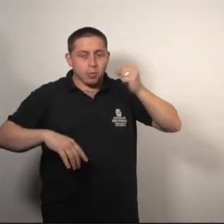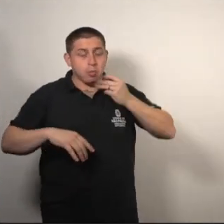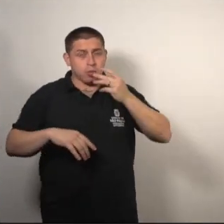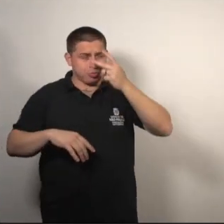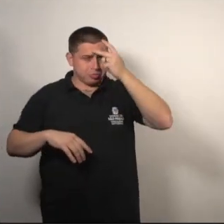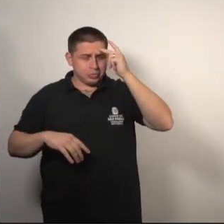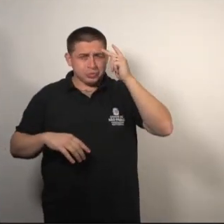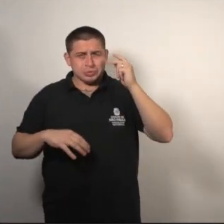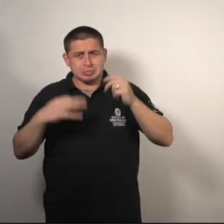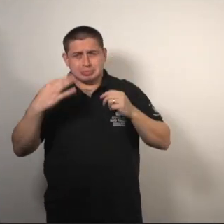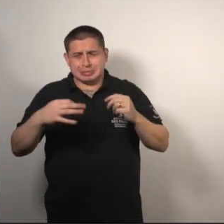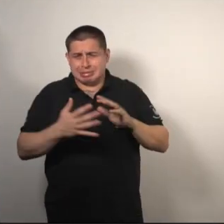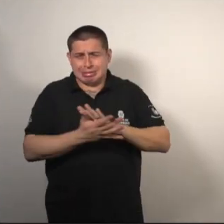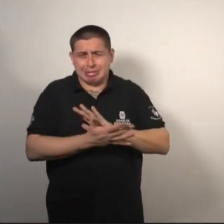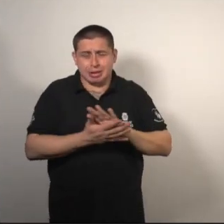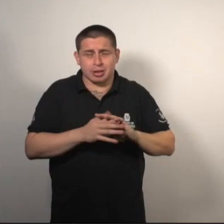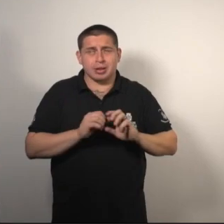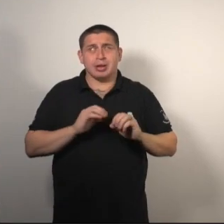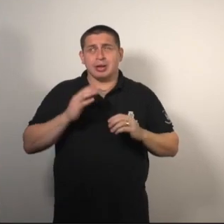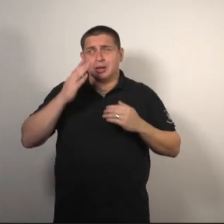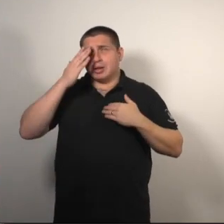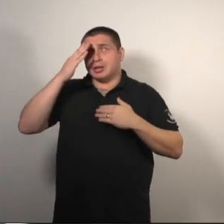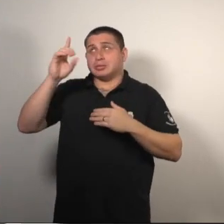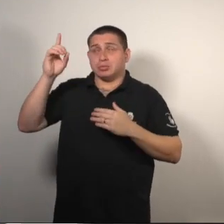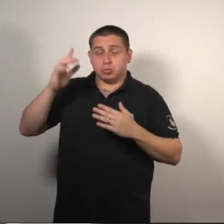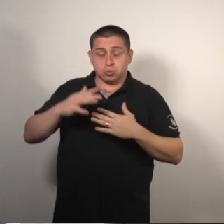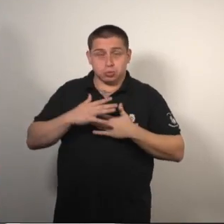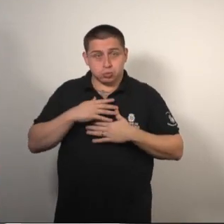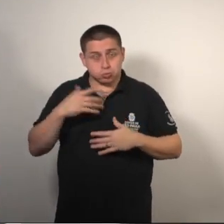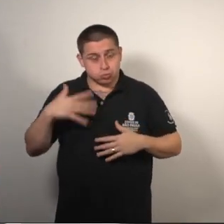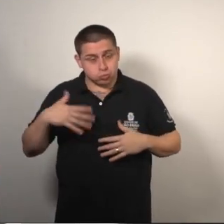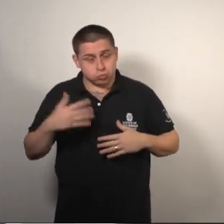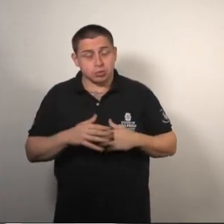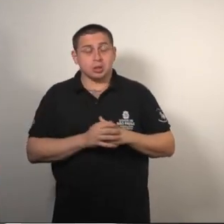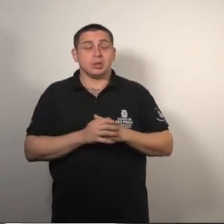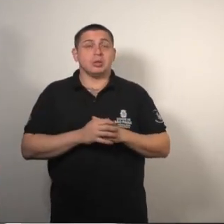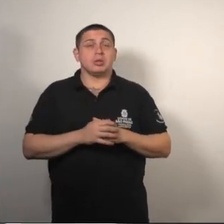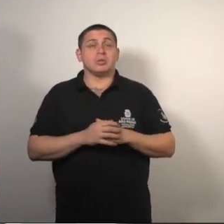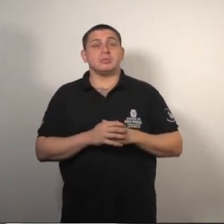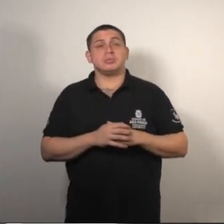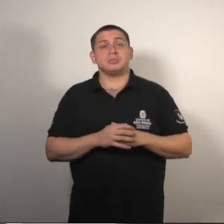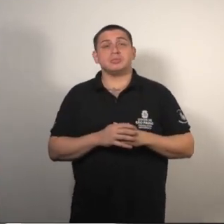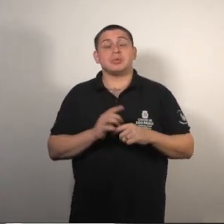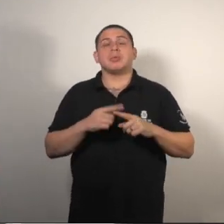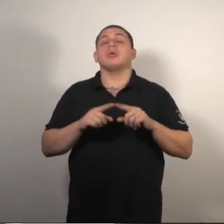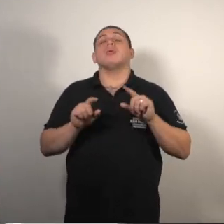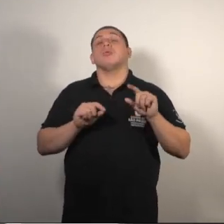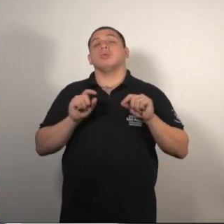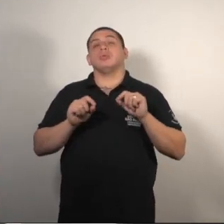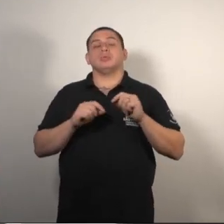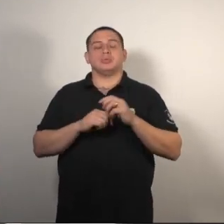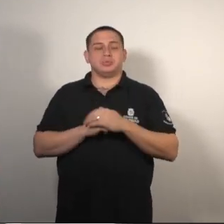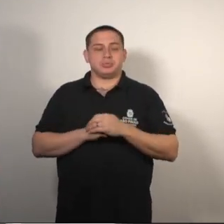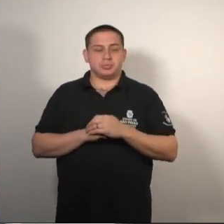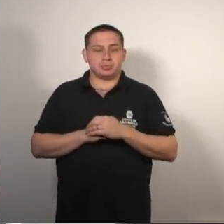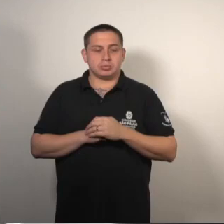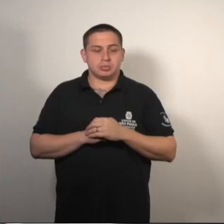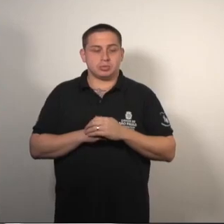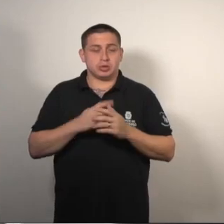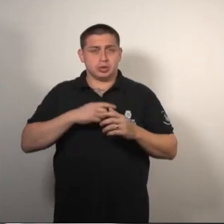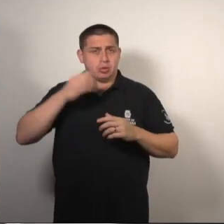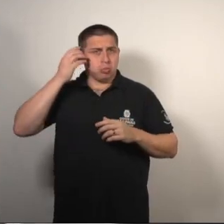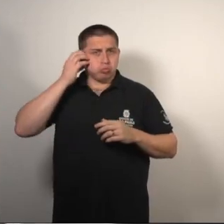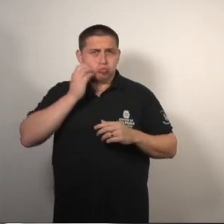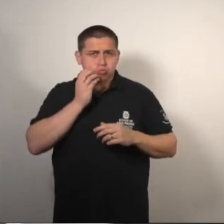vítimas, graças a Deus, mas a partir dali a cidade, evidentemente, com o apoio da gestão, na época do prefeito Bruno